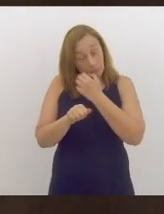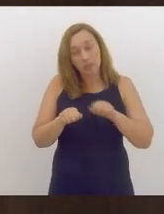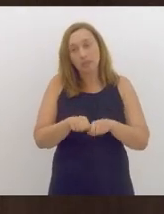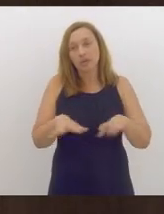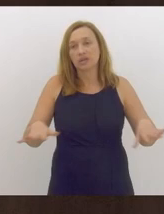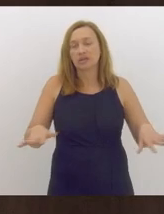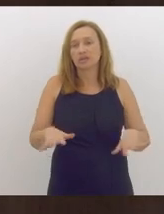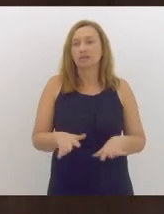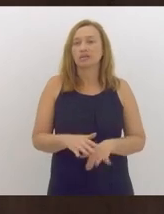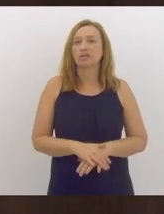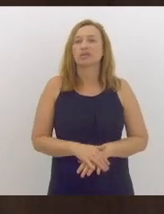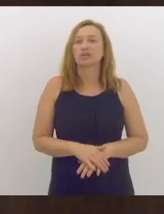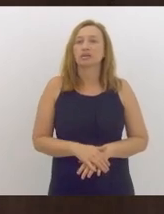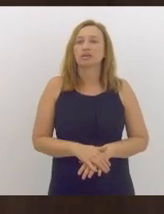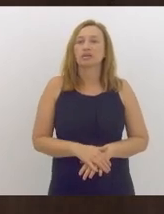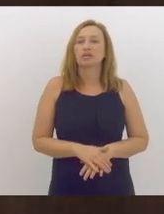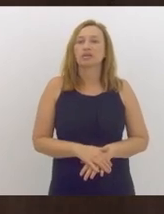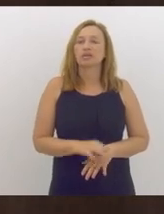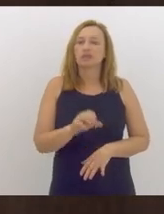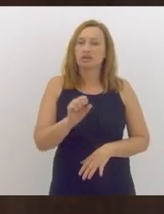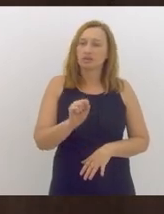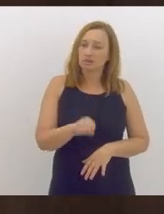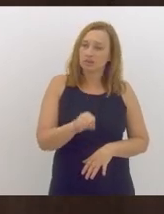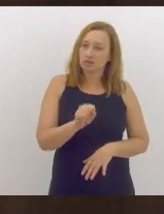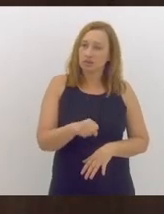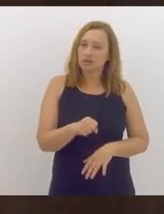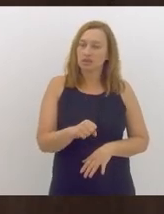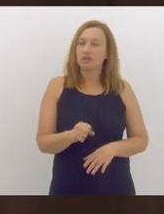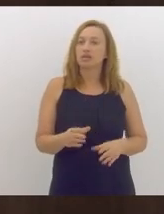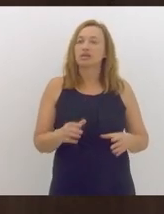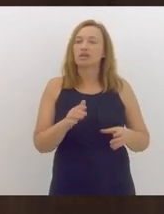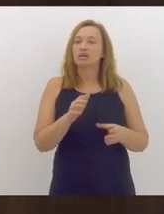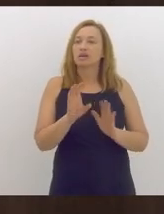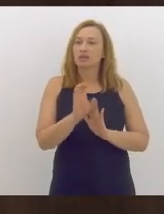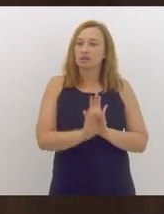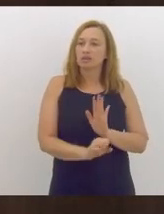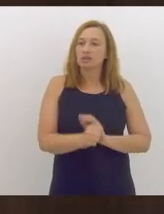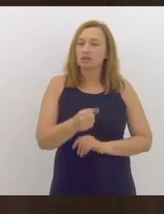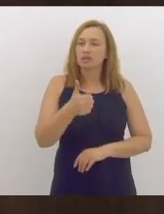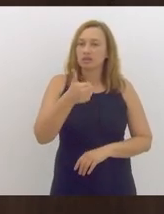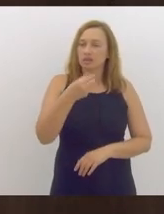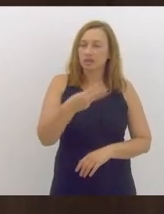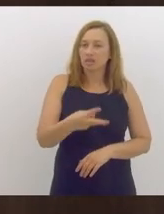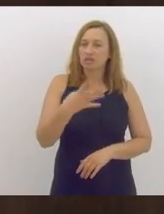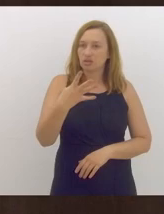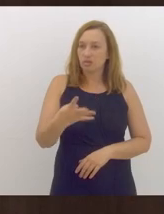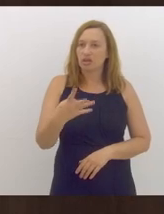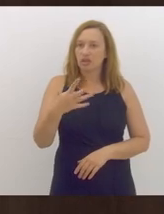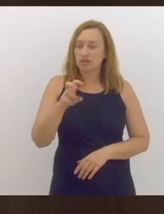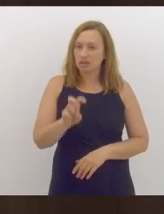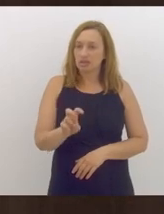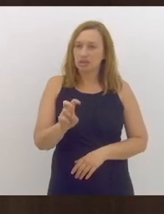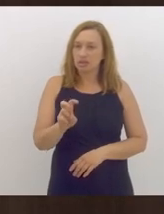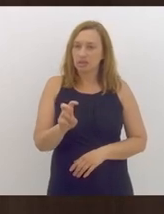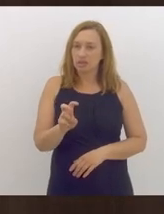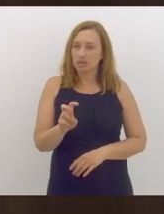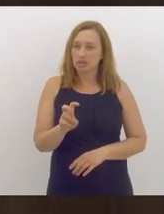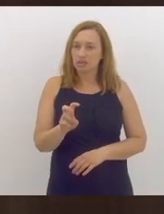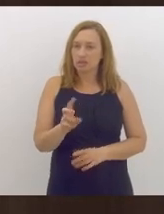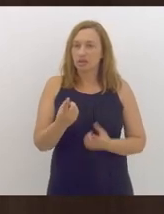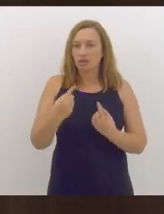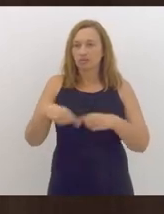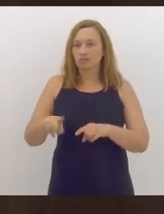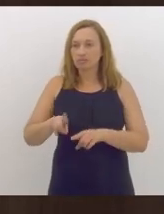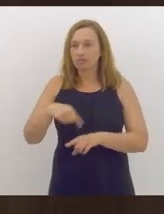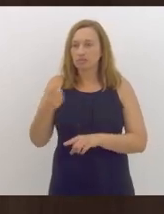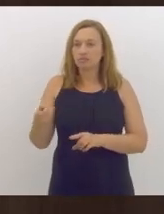meu parecer ao projeto de lei é favorável às emendas número 3, 4 e 5 e